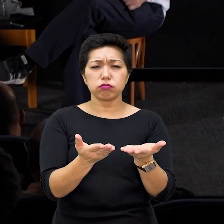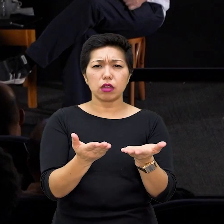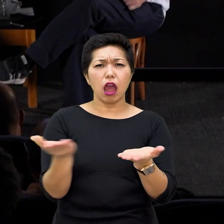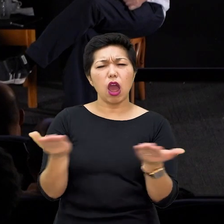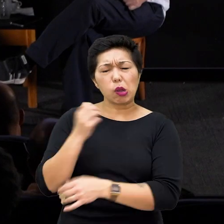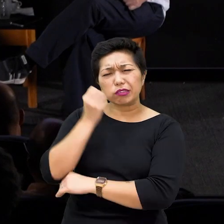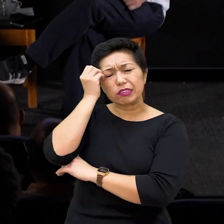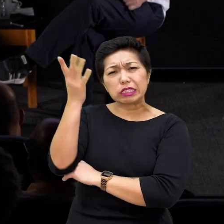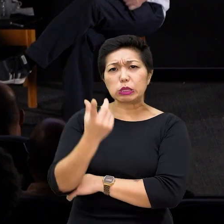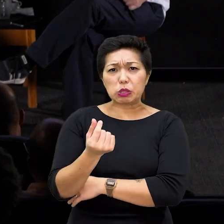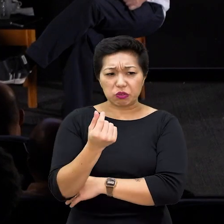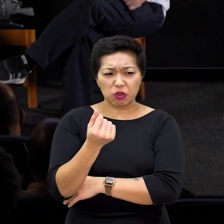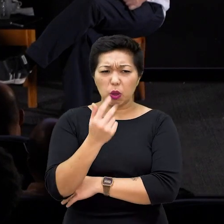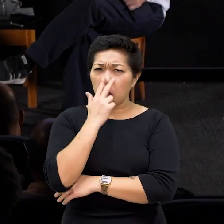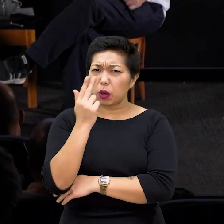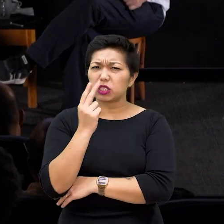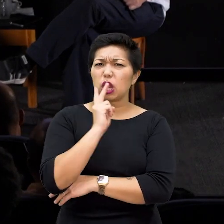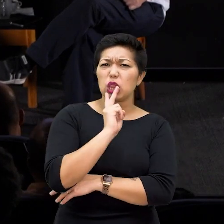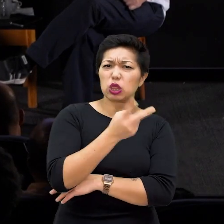lembro agora, era um valor de